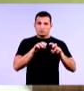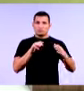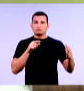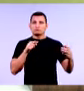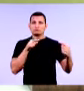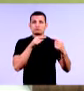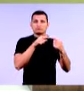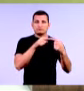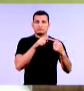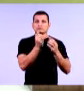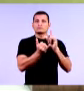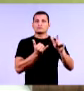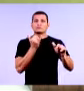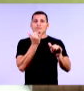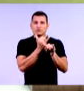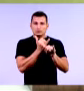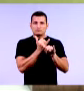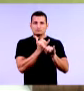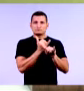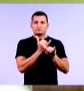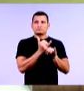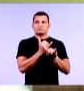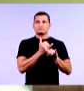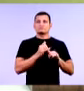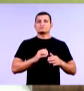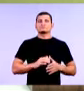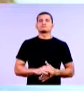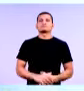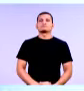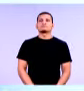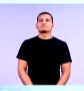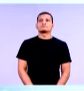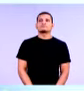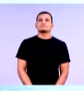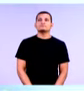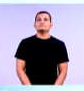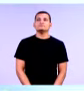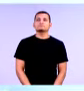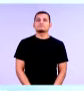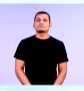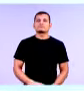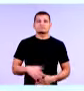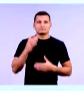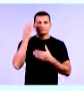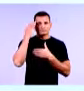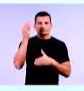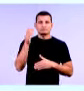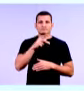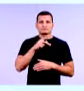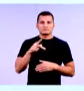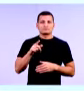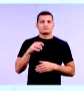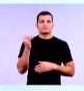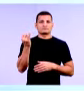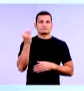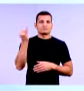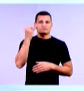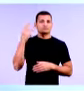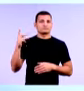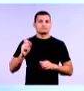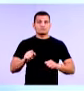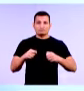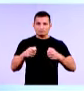tenhamos os serviços prestados por ela. Muito obrigado, professor. Realmente muito importante o seu